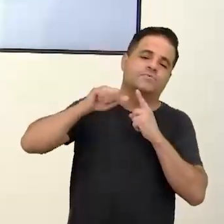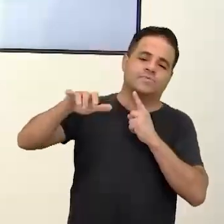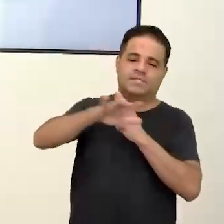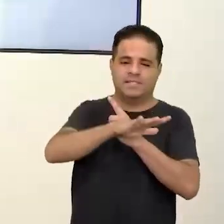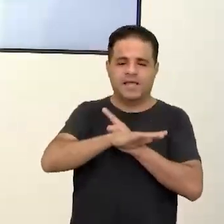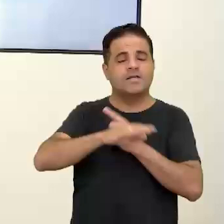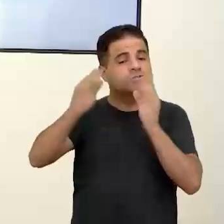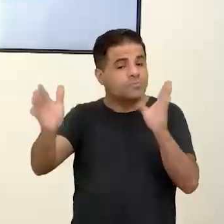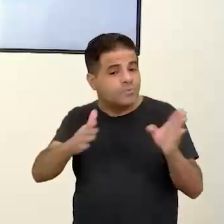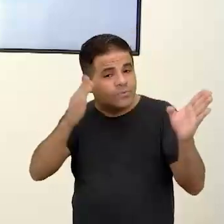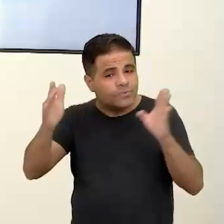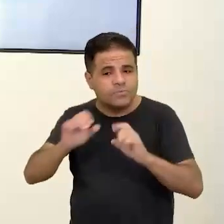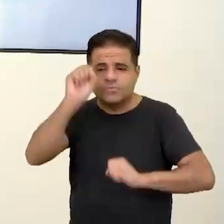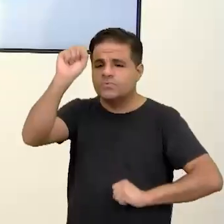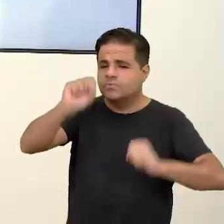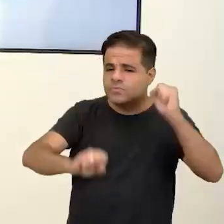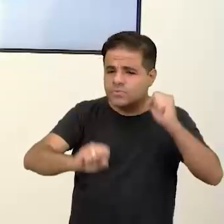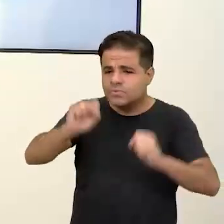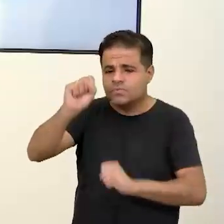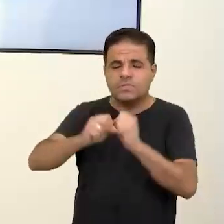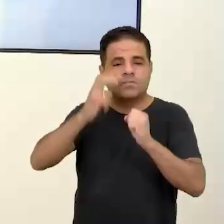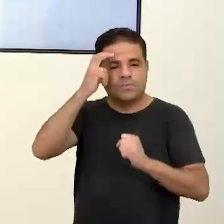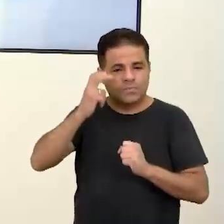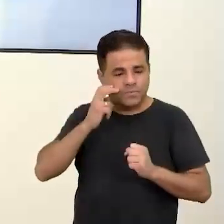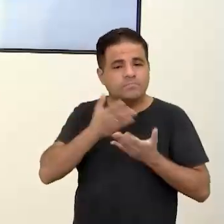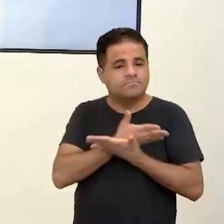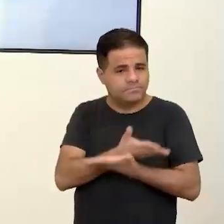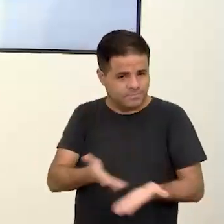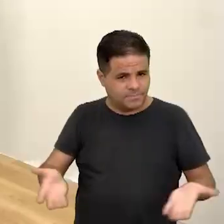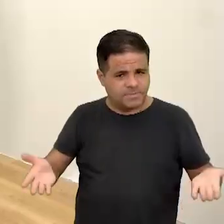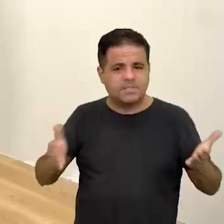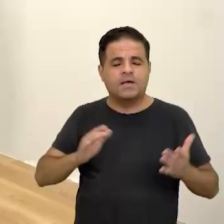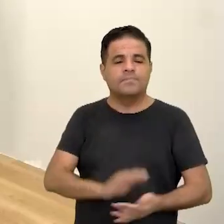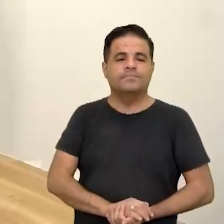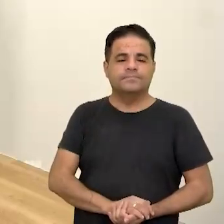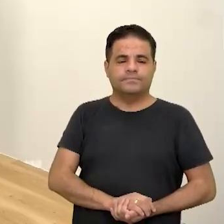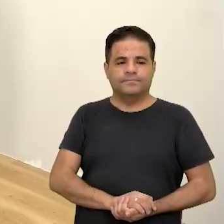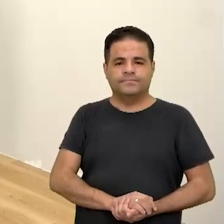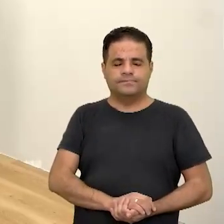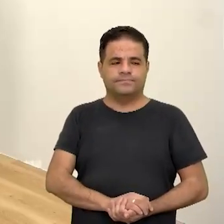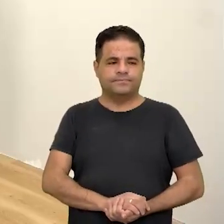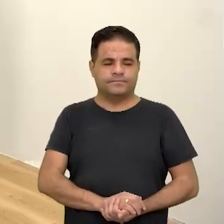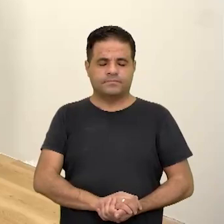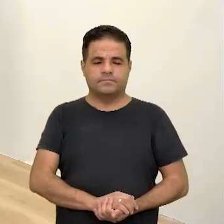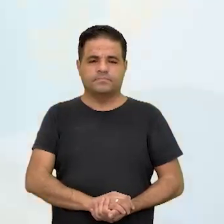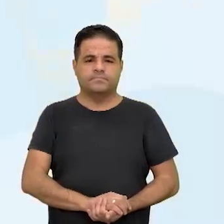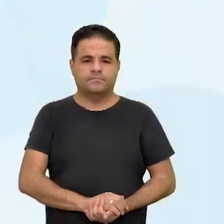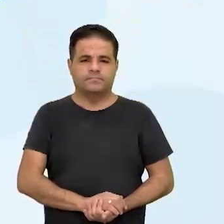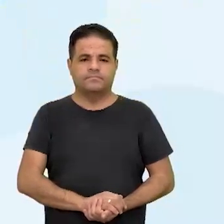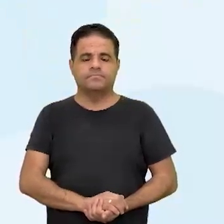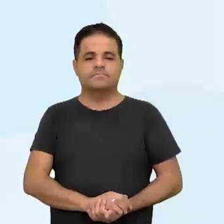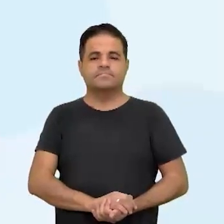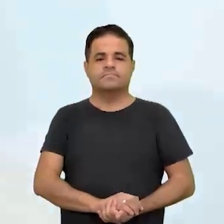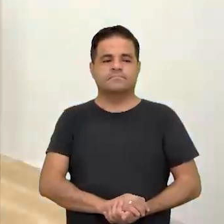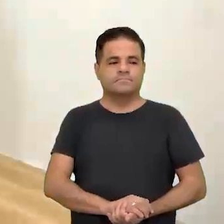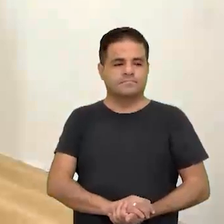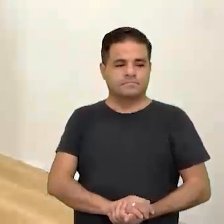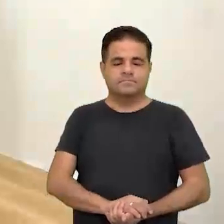sociedade que produz a indústria cultural e a cultura de massa. Né, Thiago? Perfeito, Jennifer. Legal, gostei. Eu quero ver